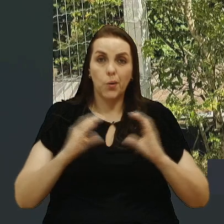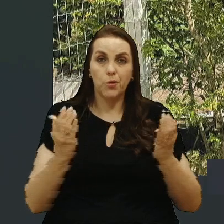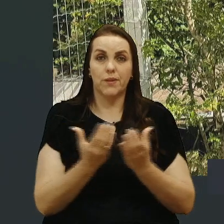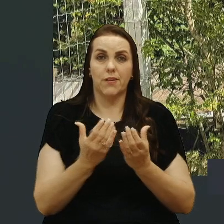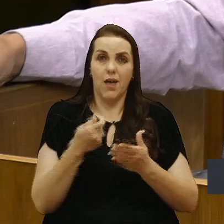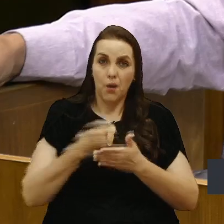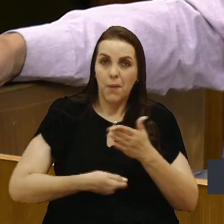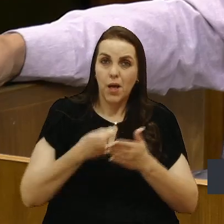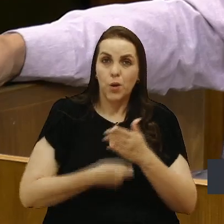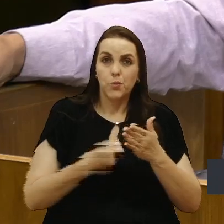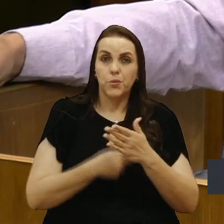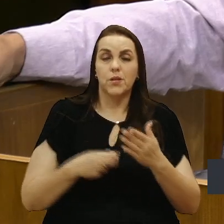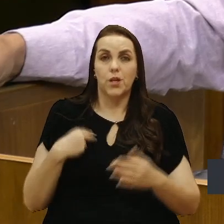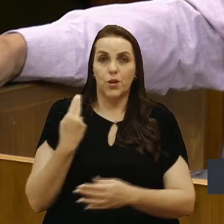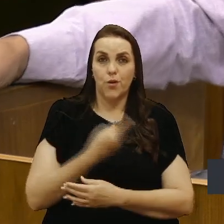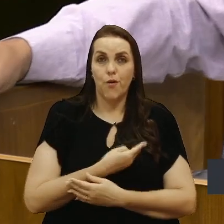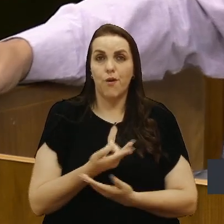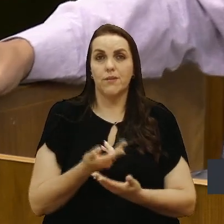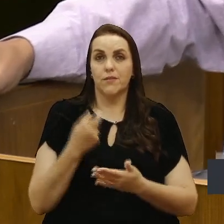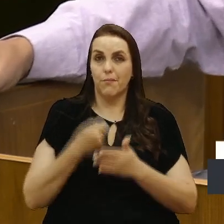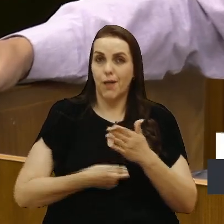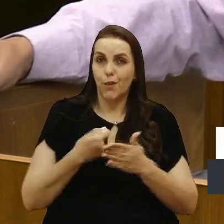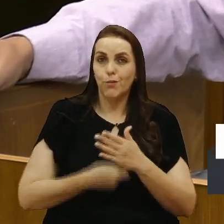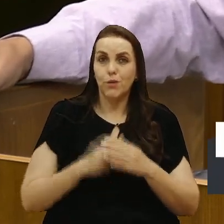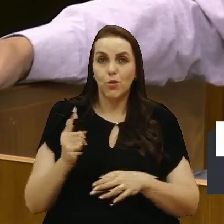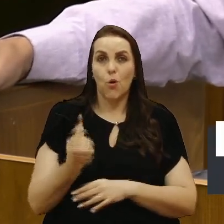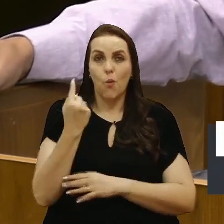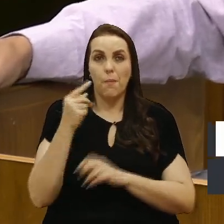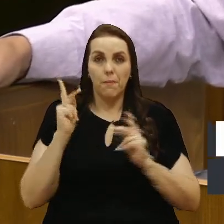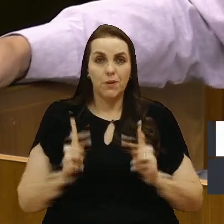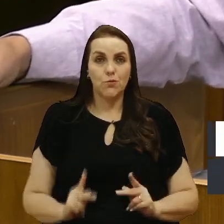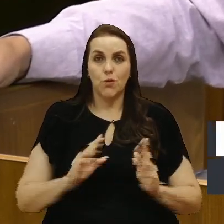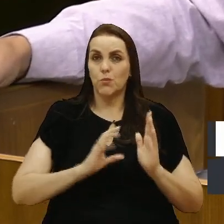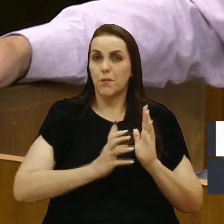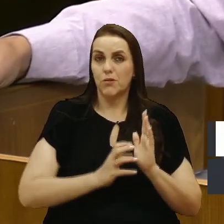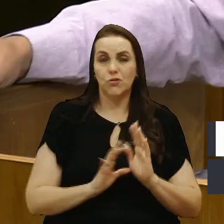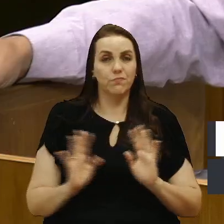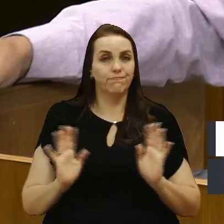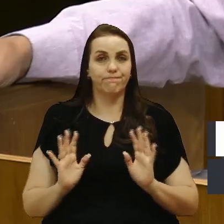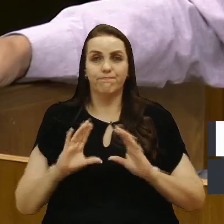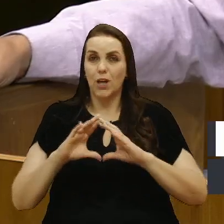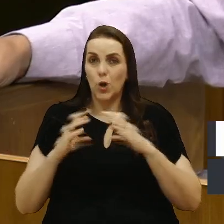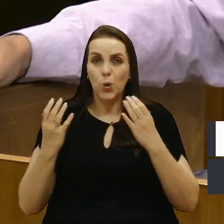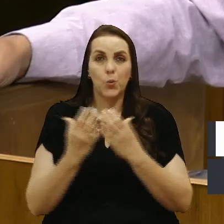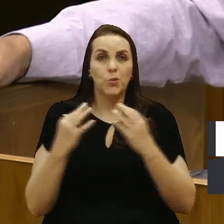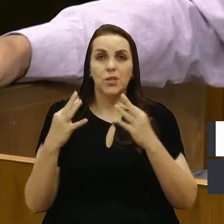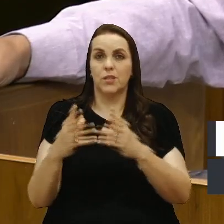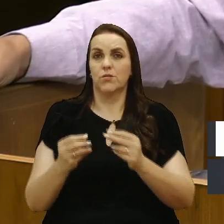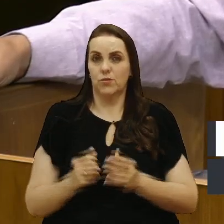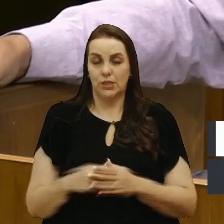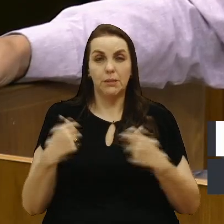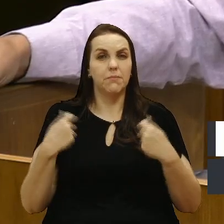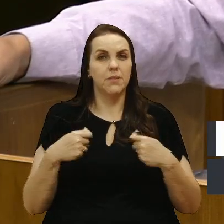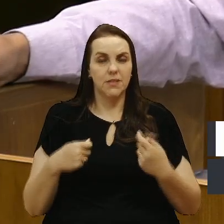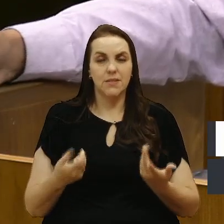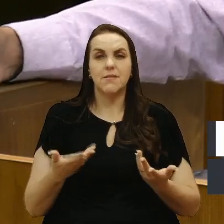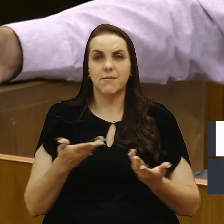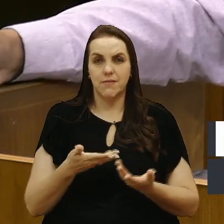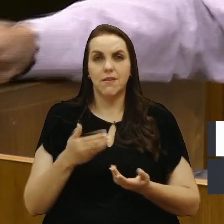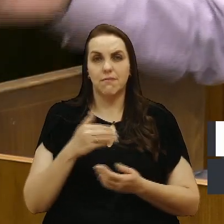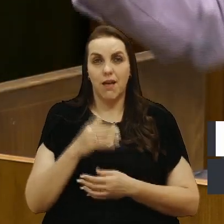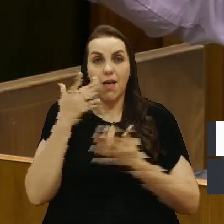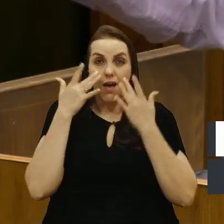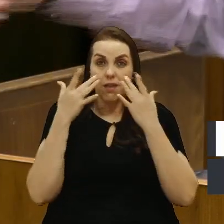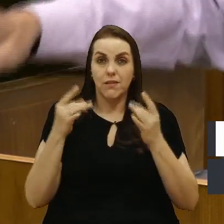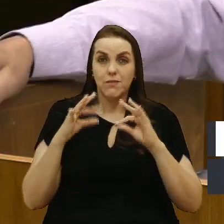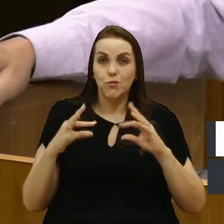luta nossa, é uma luta que não é de uma pessoa, de um partido, é uma luta da comunidade, é uma luta que precisa ser ouvida por